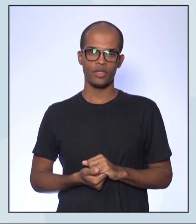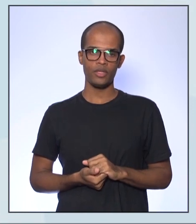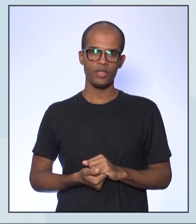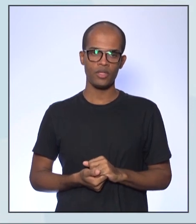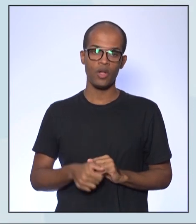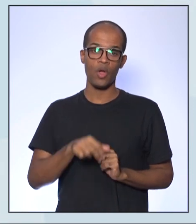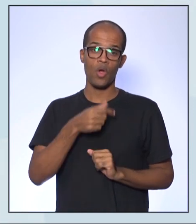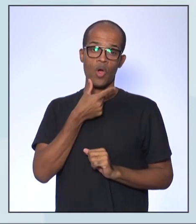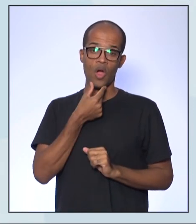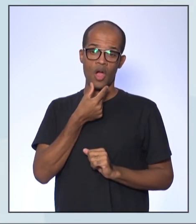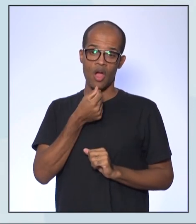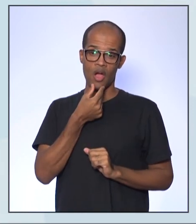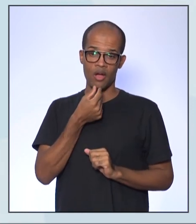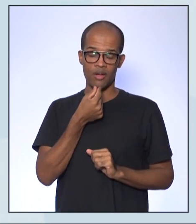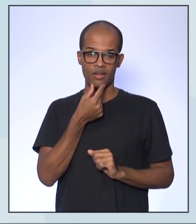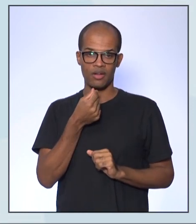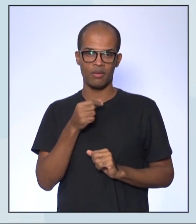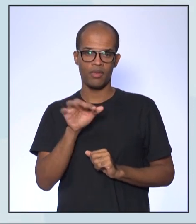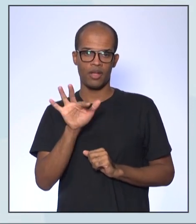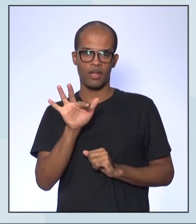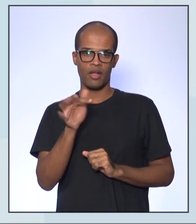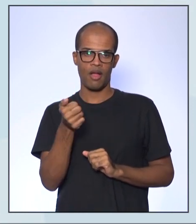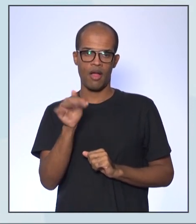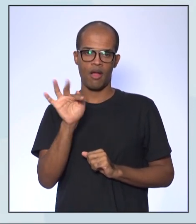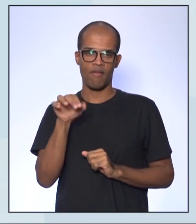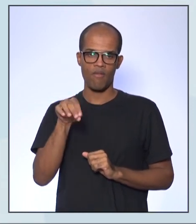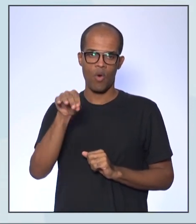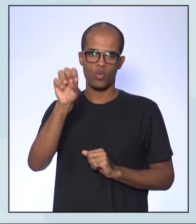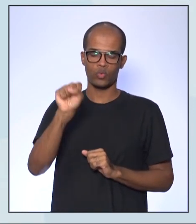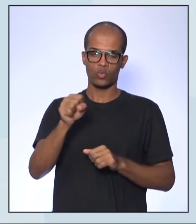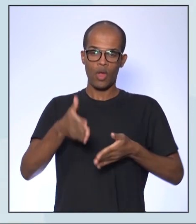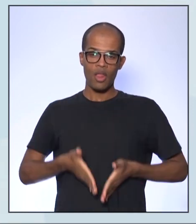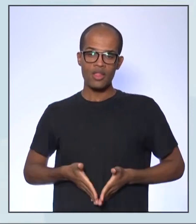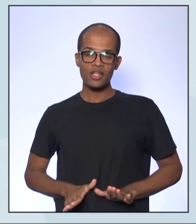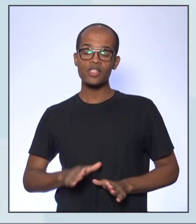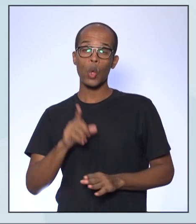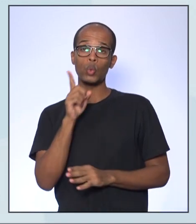Afonso Henrique de Lima Barreto, esse era seu nome completo, nasceu em